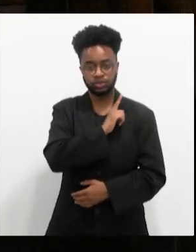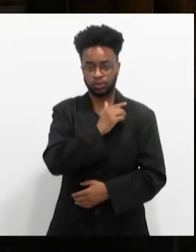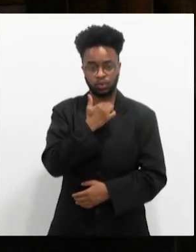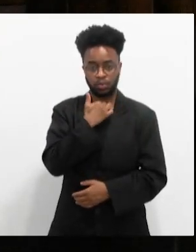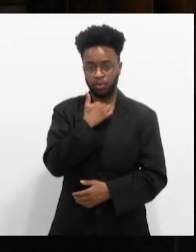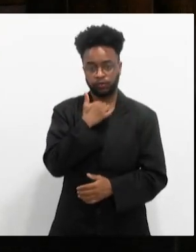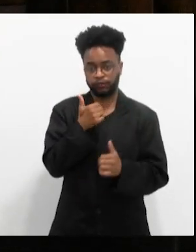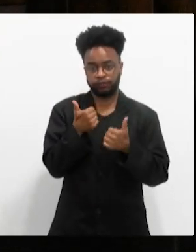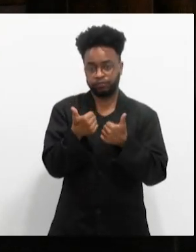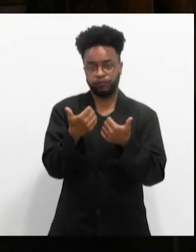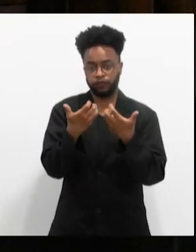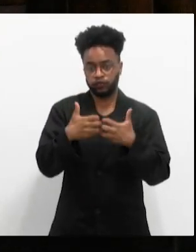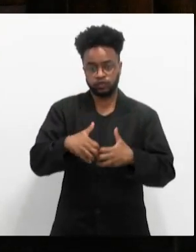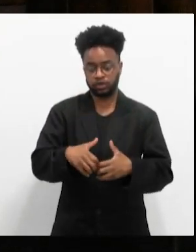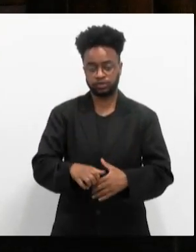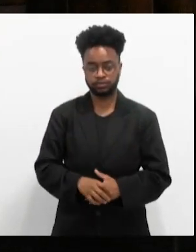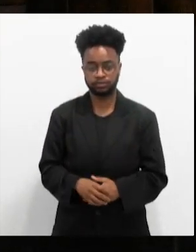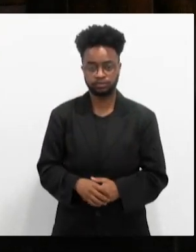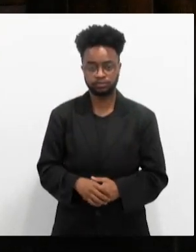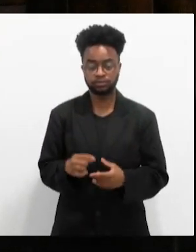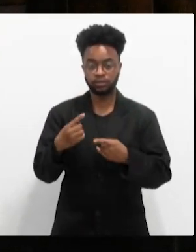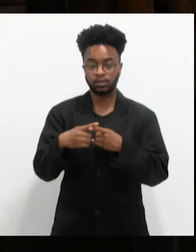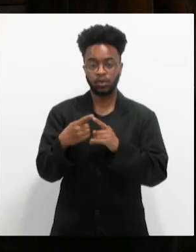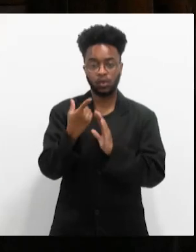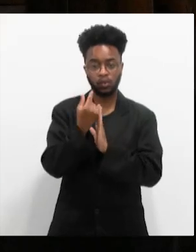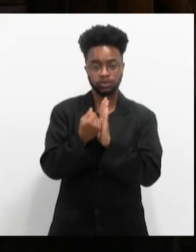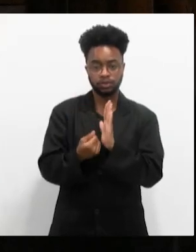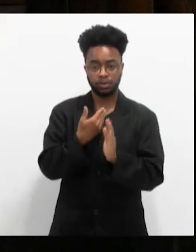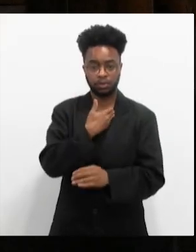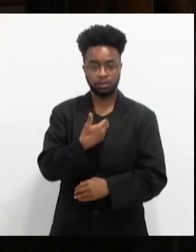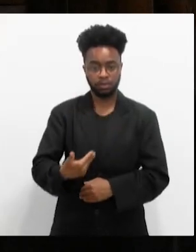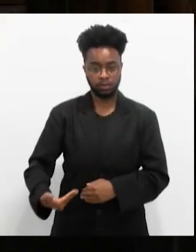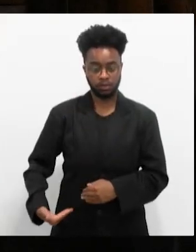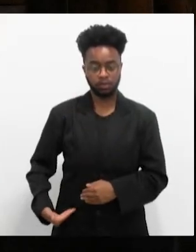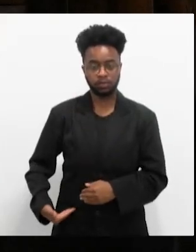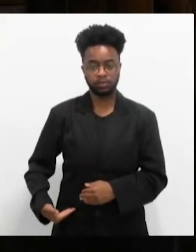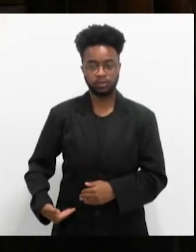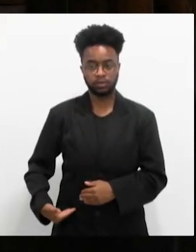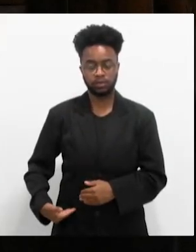certo. Porque o orçamento público deve